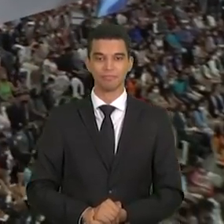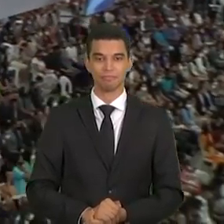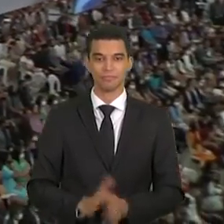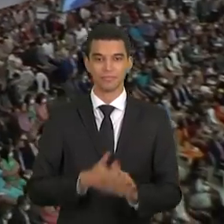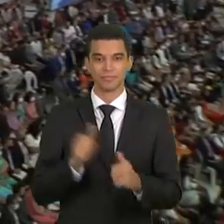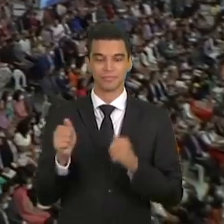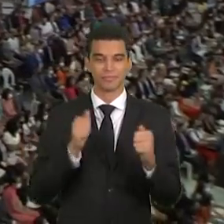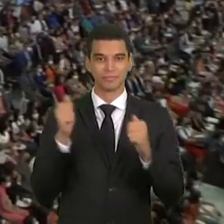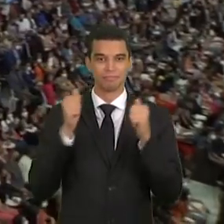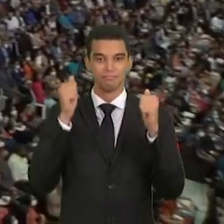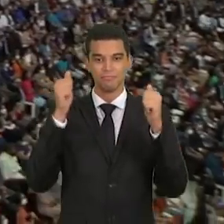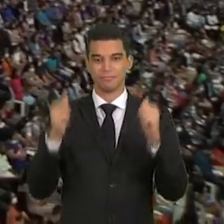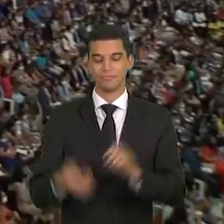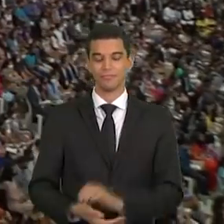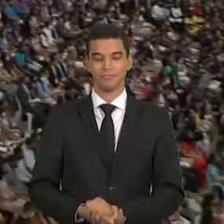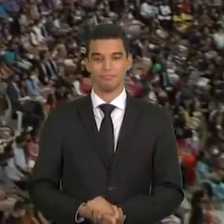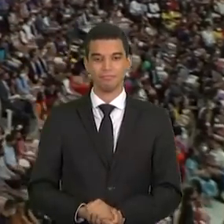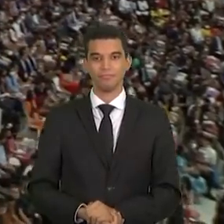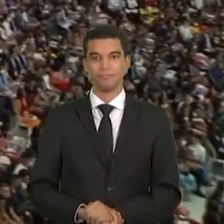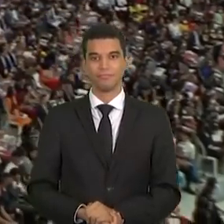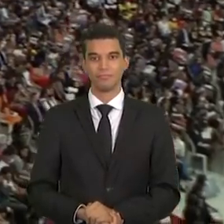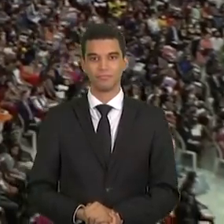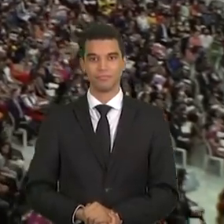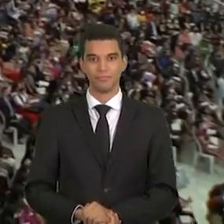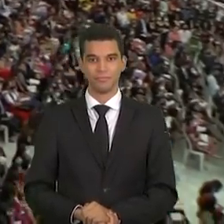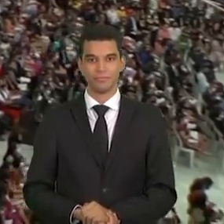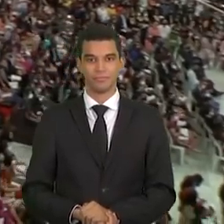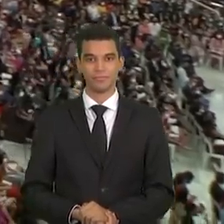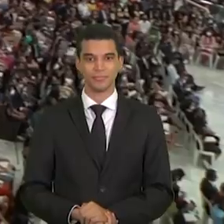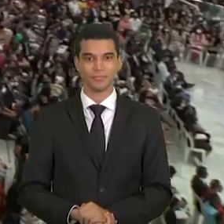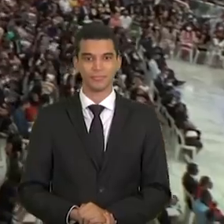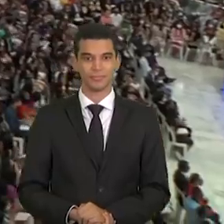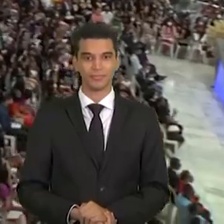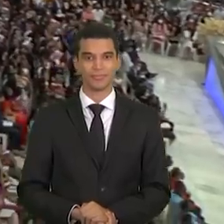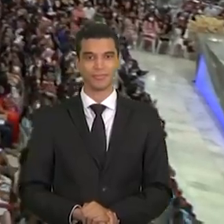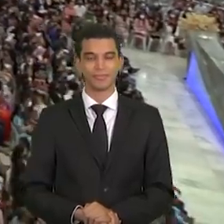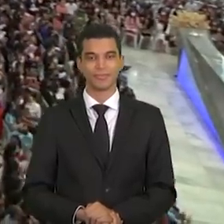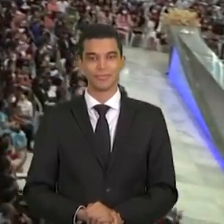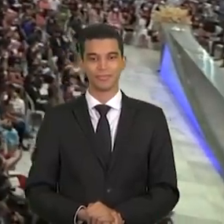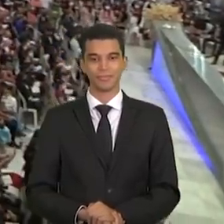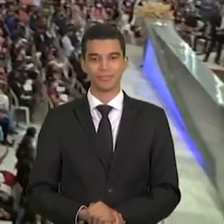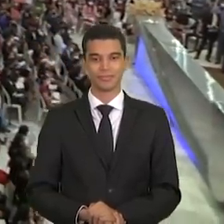Oh, aleluia. Quem sente Jesus aqui?